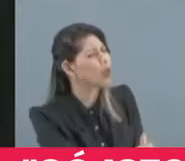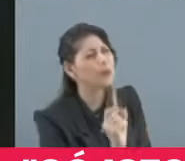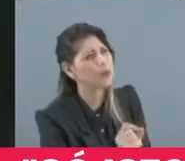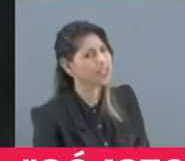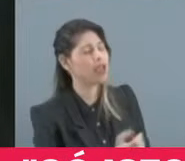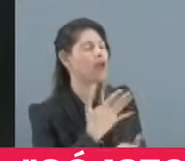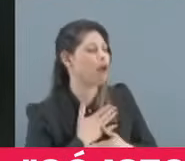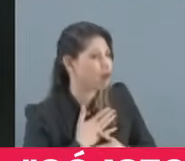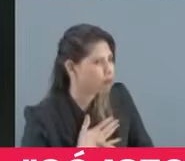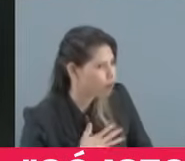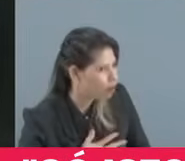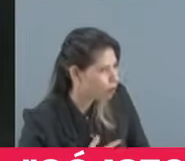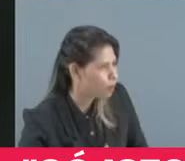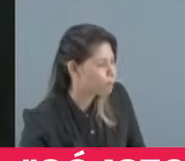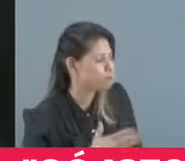bastante tranquilidade.